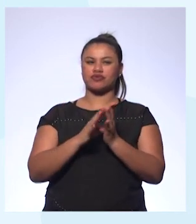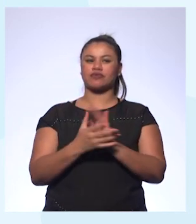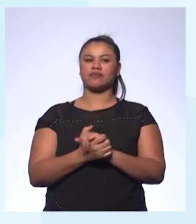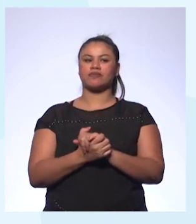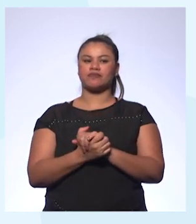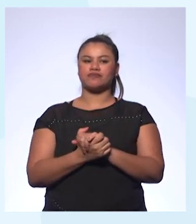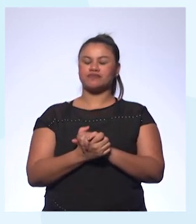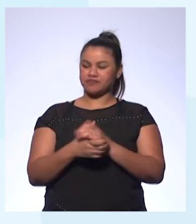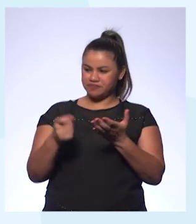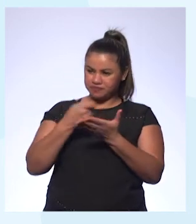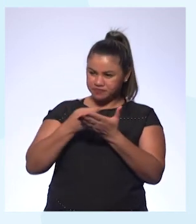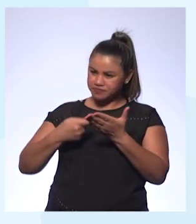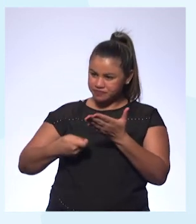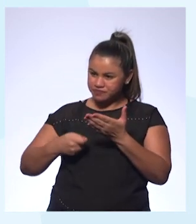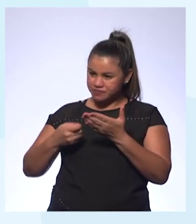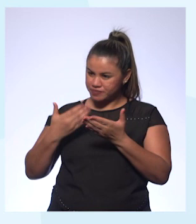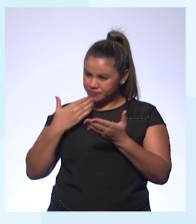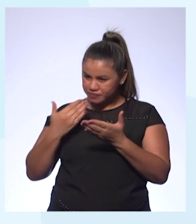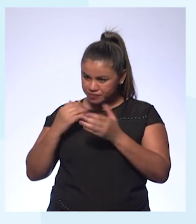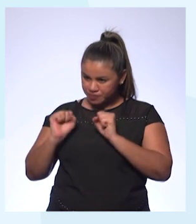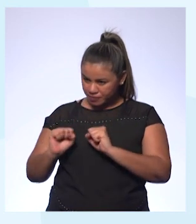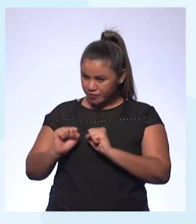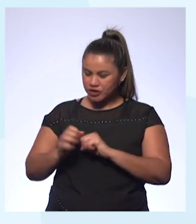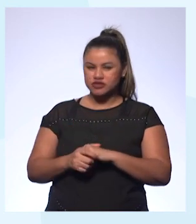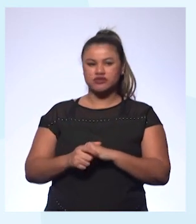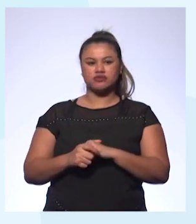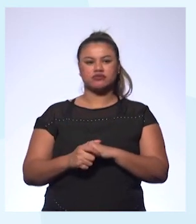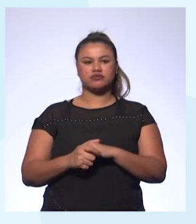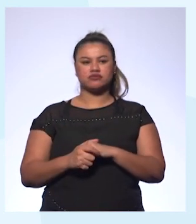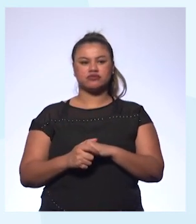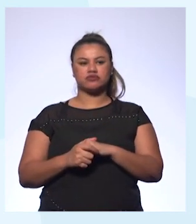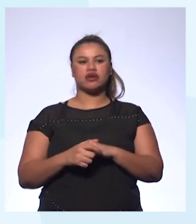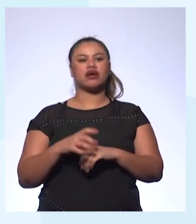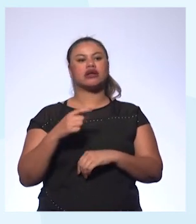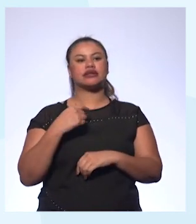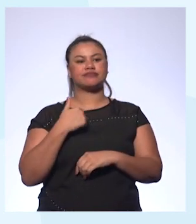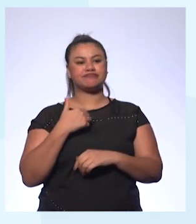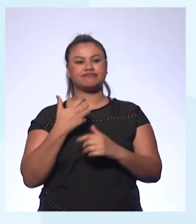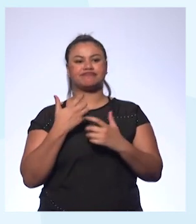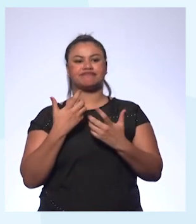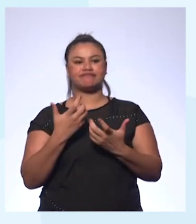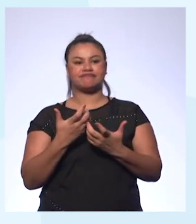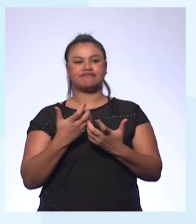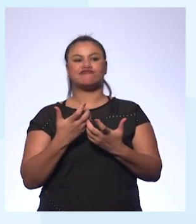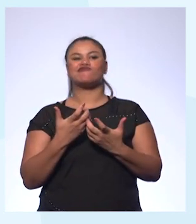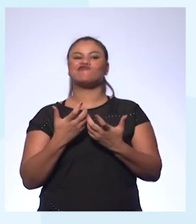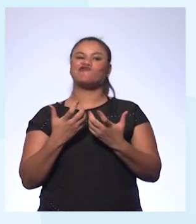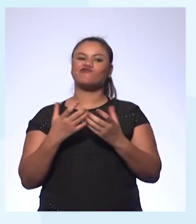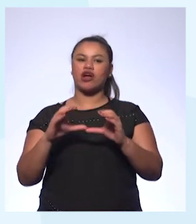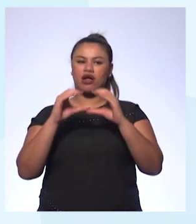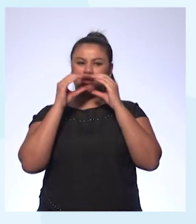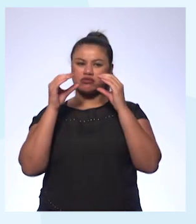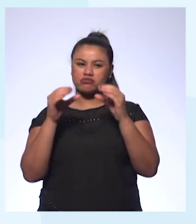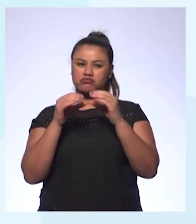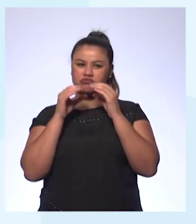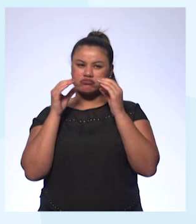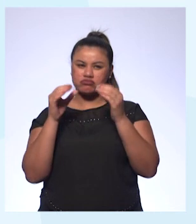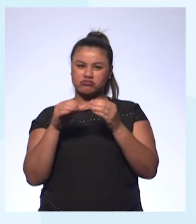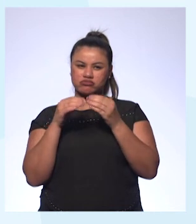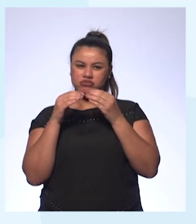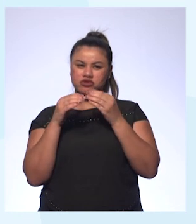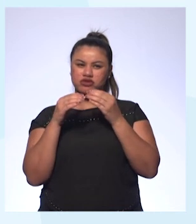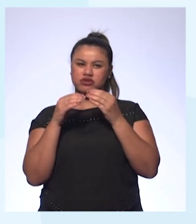posso anotar seu pedido aí ela falou I have at Burger and a large Order Of His